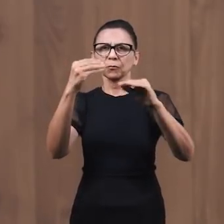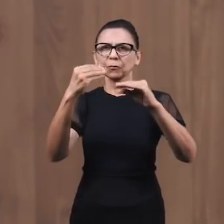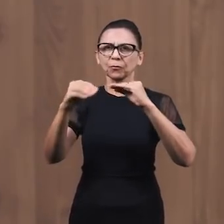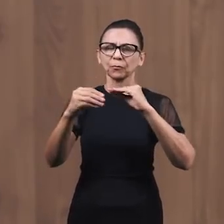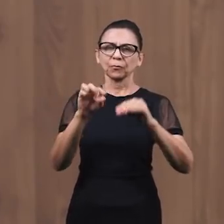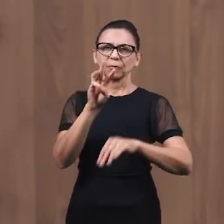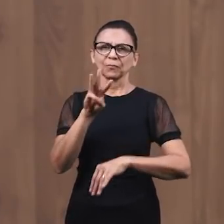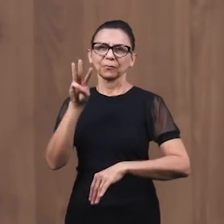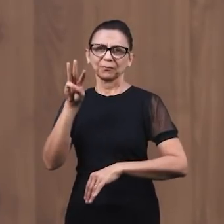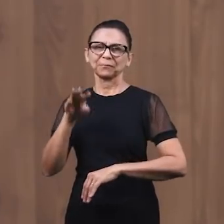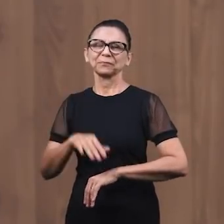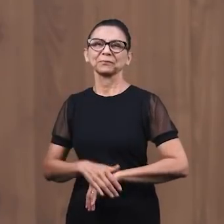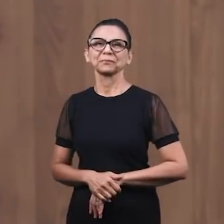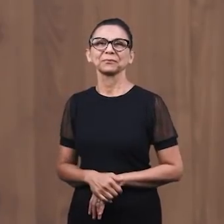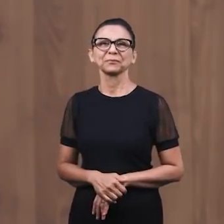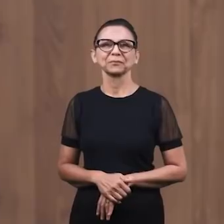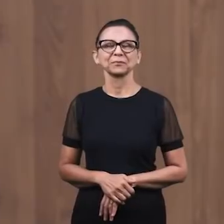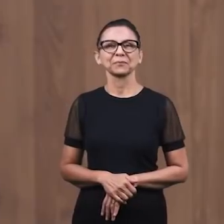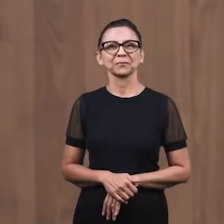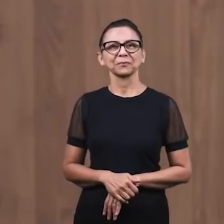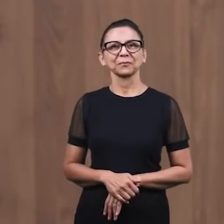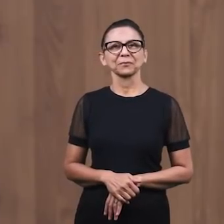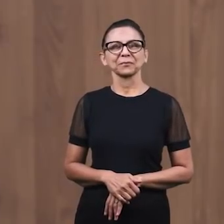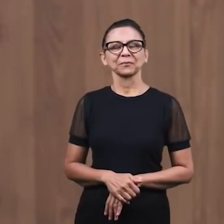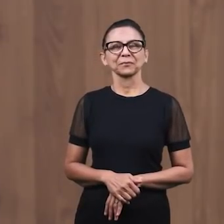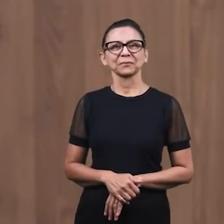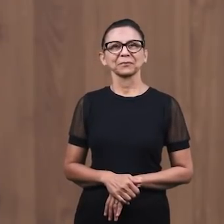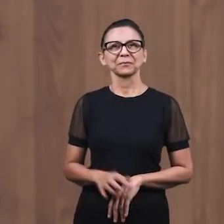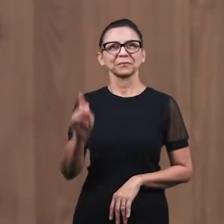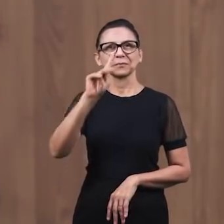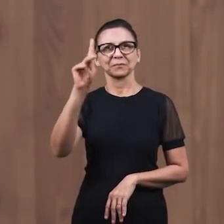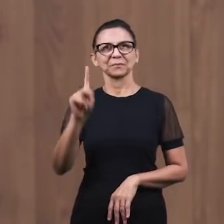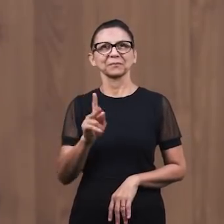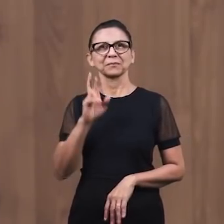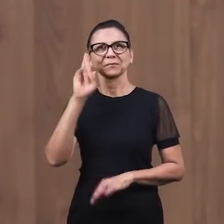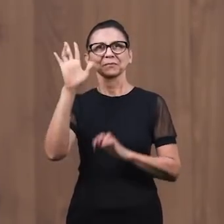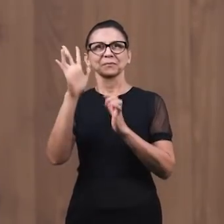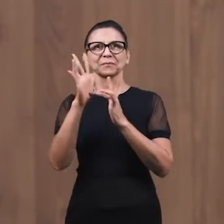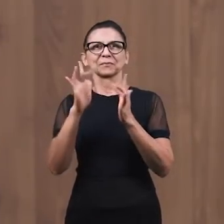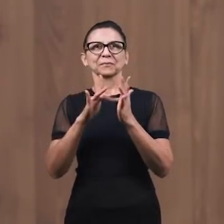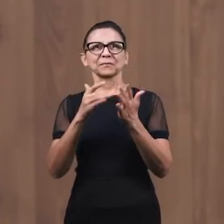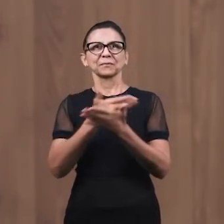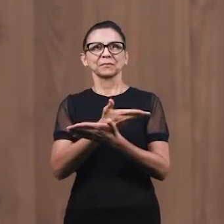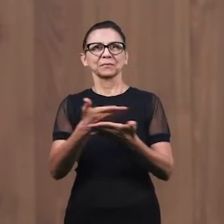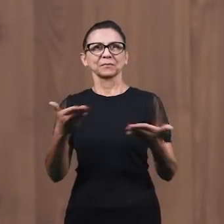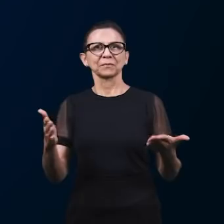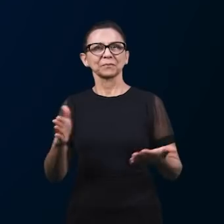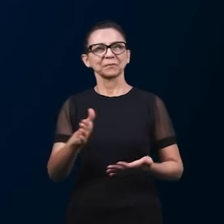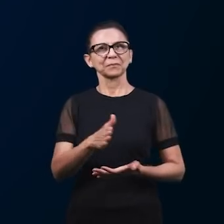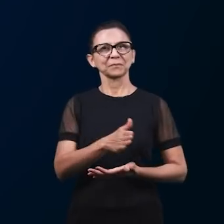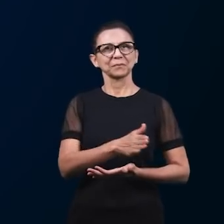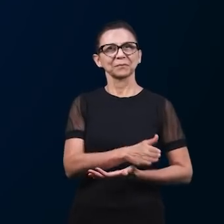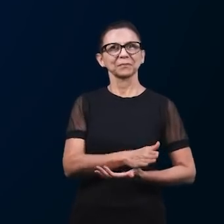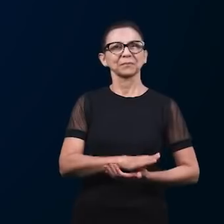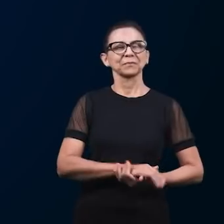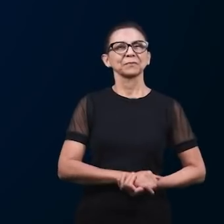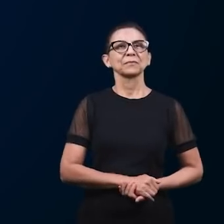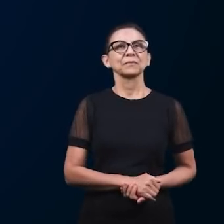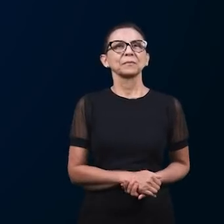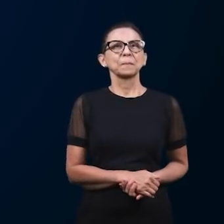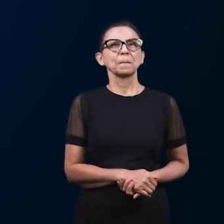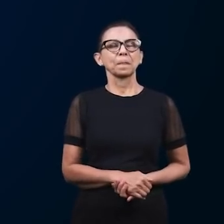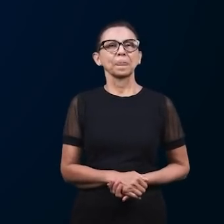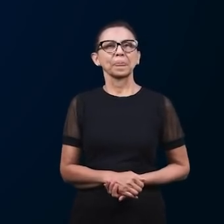postar estudos no nosso portal. Irmão Pavel, eu quero cumprimentá-lo com a paz do Senhor Jesus. A paz do Senhor